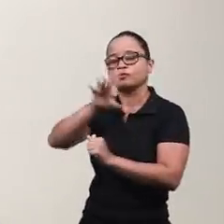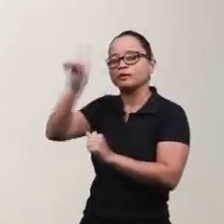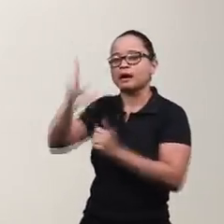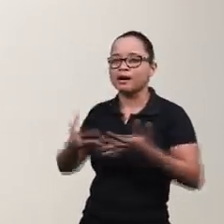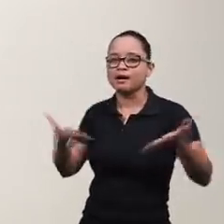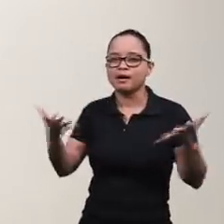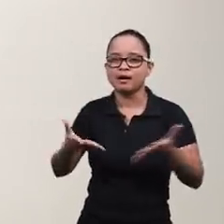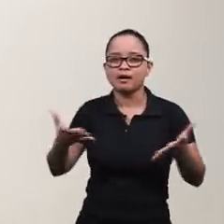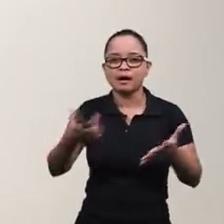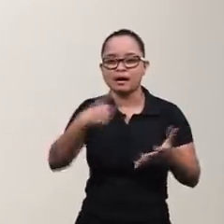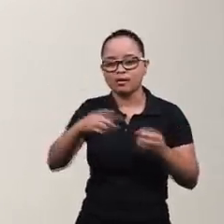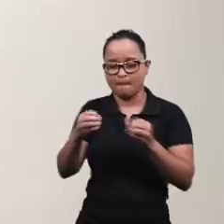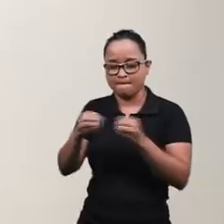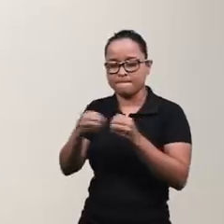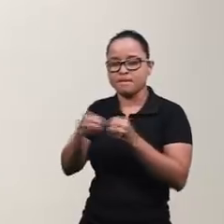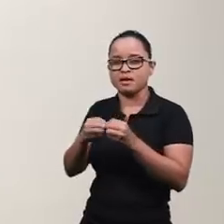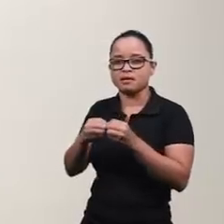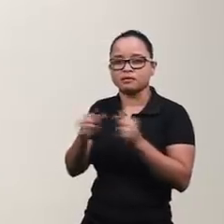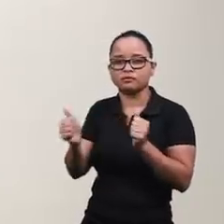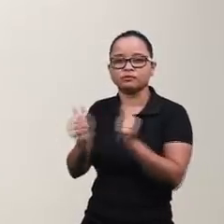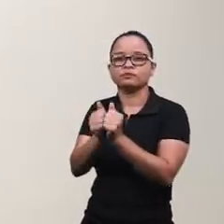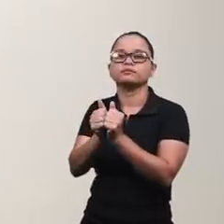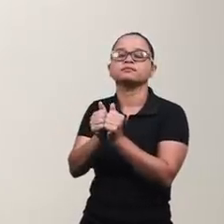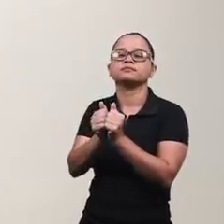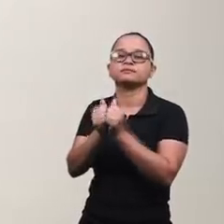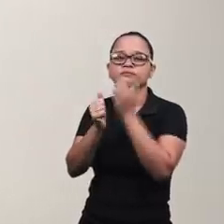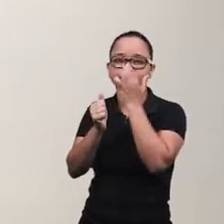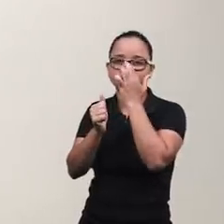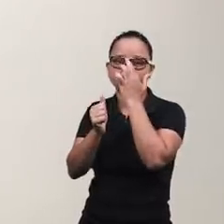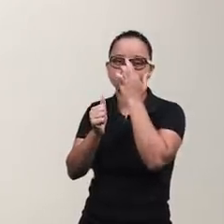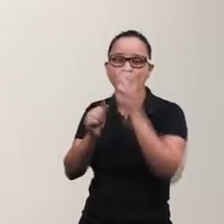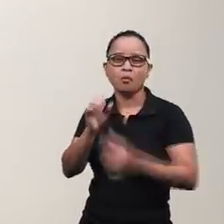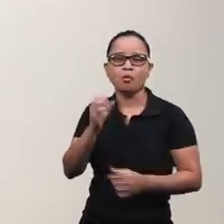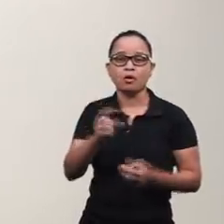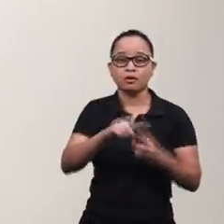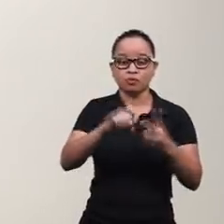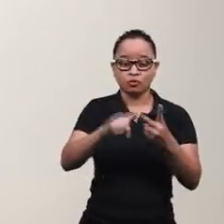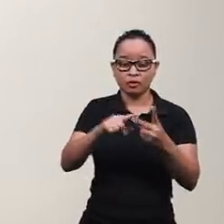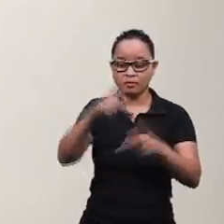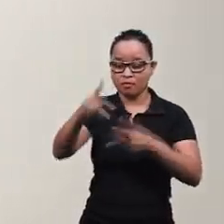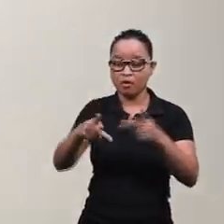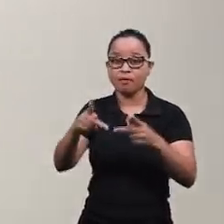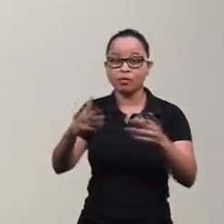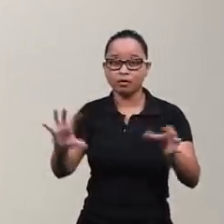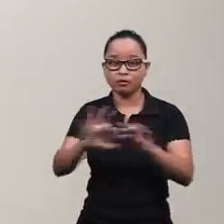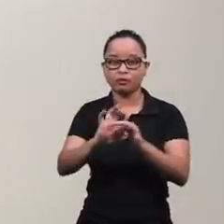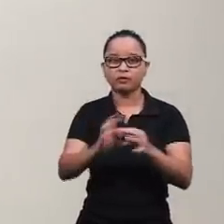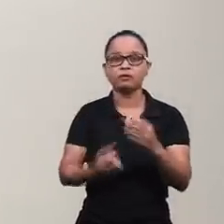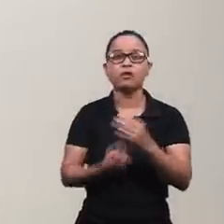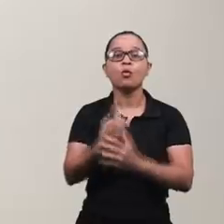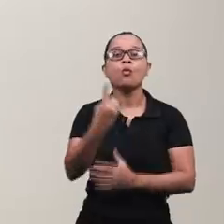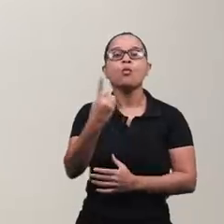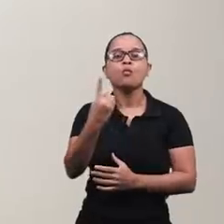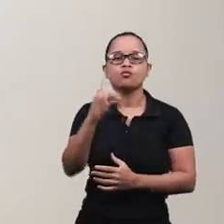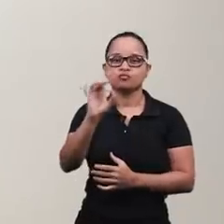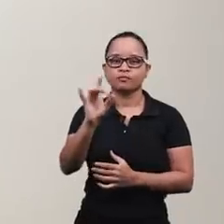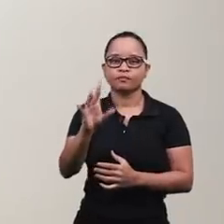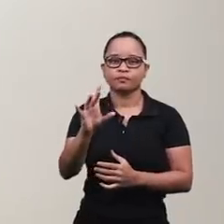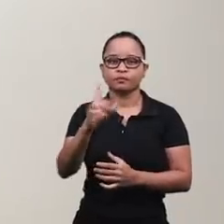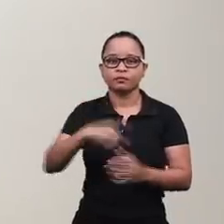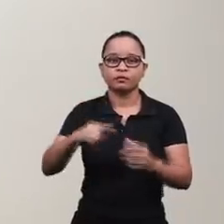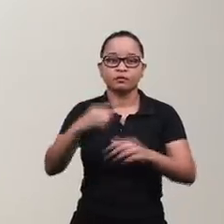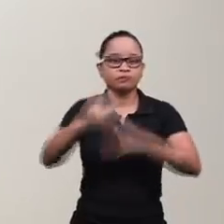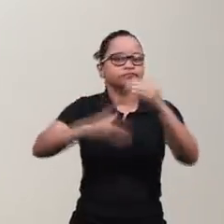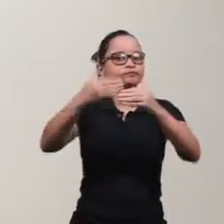comunhão com Deus agora estamos perto juntos porque agora os dois povos são um só e a partir de agora nós somos